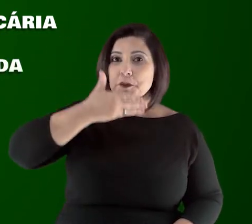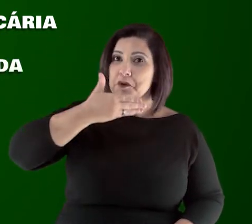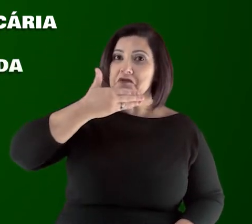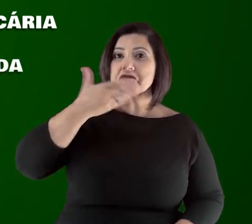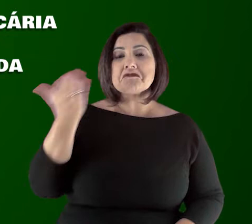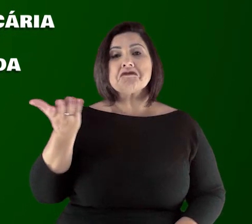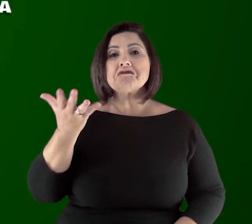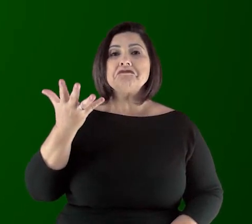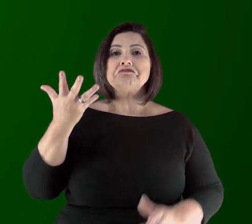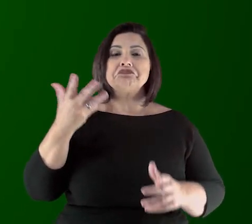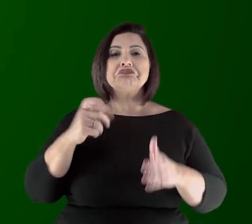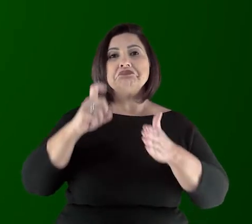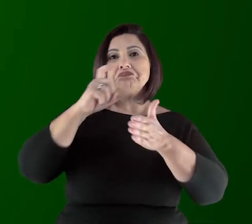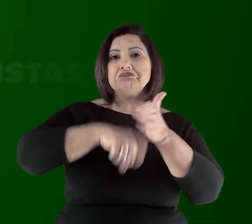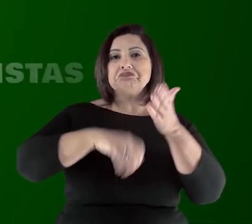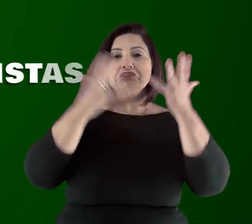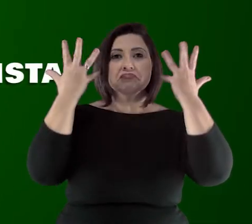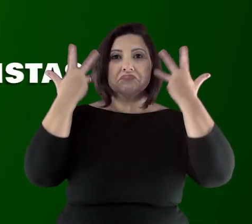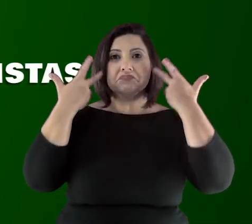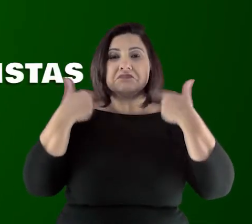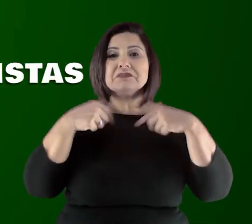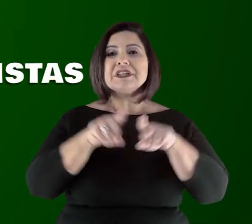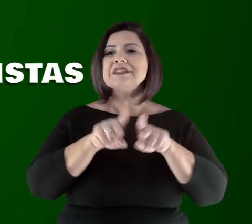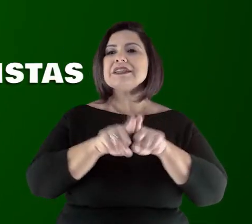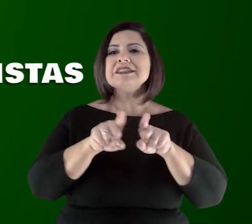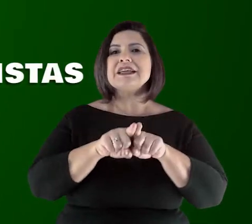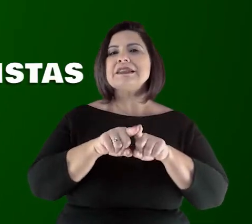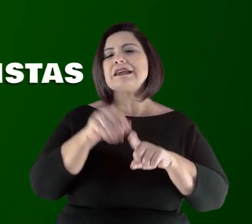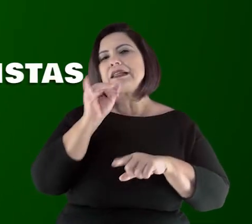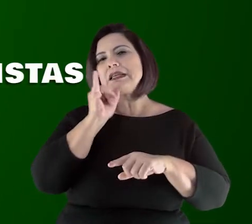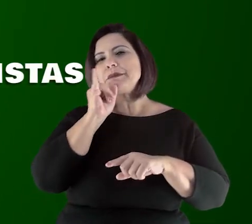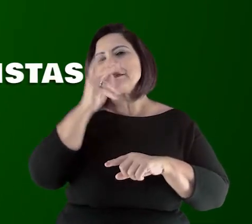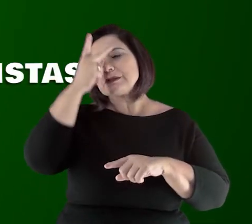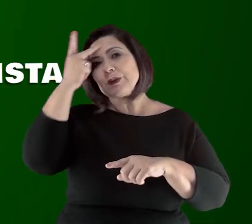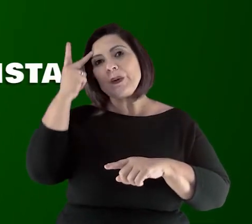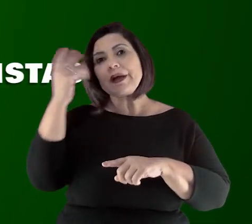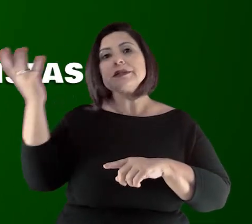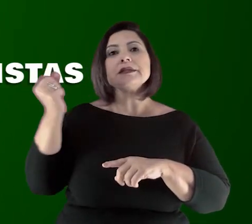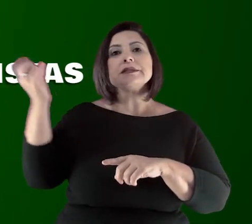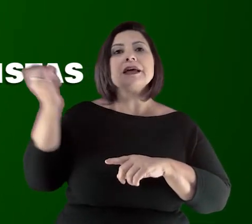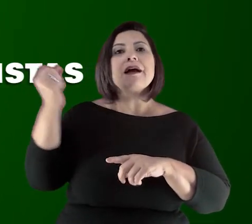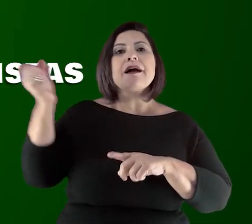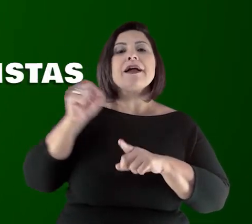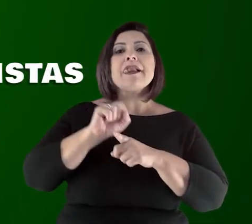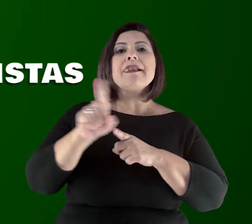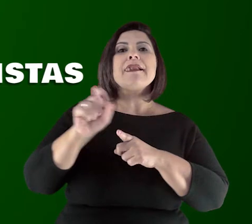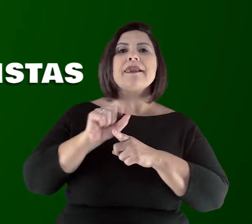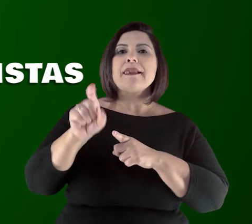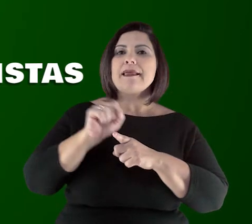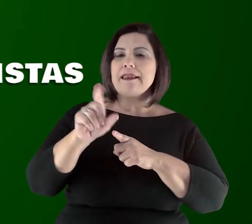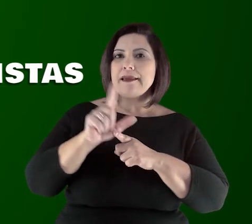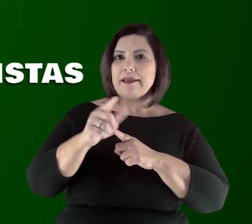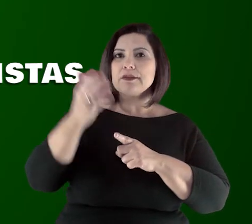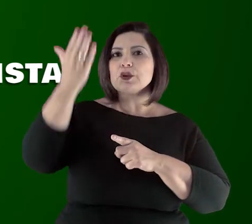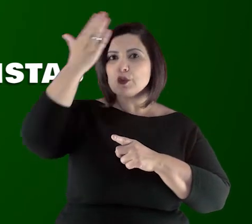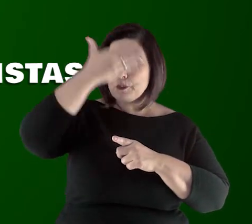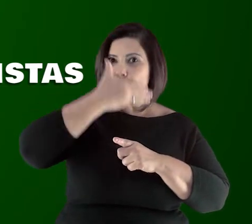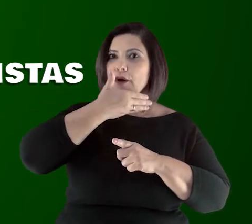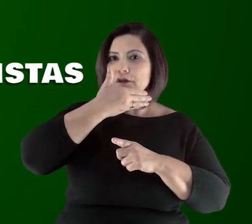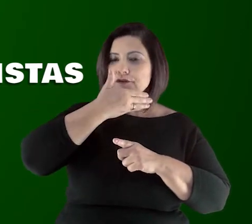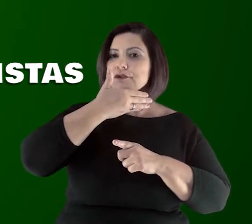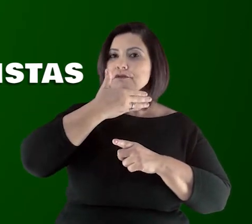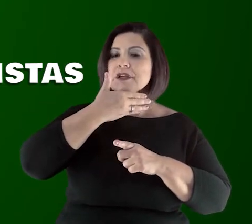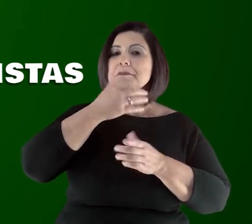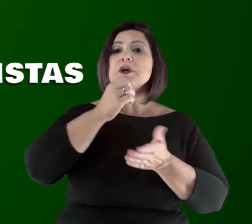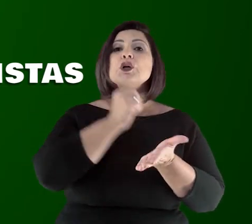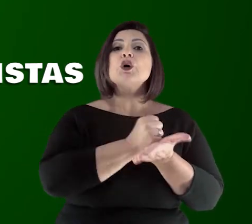que ele vende. Se ele for um aposentado ou pensionista, tem um extrato do benefício do INSS, né, ou imposto